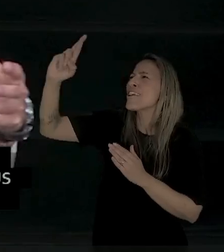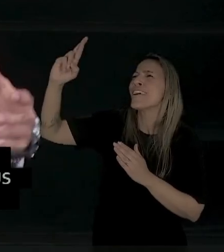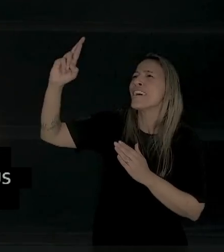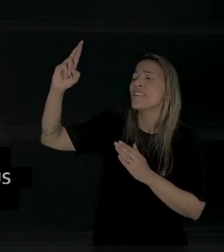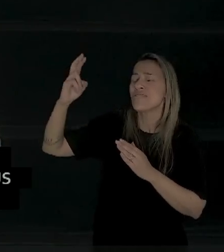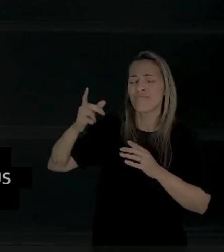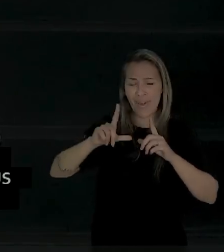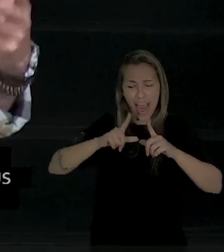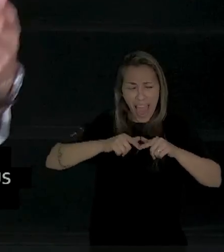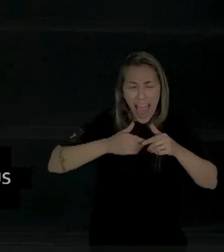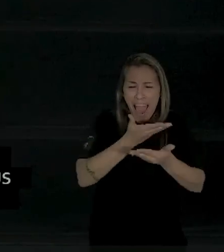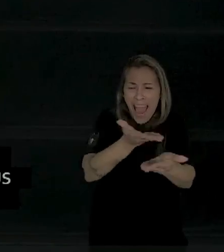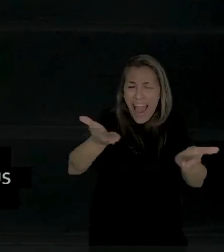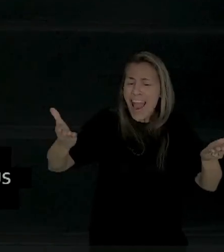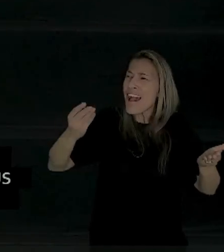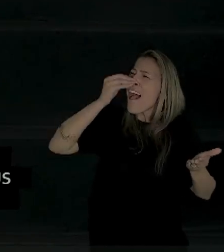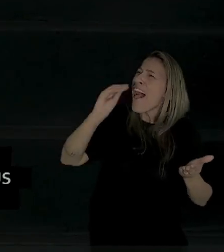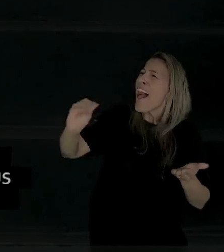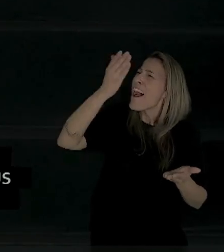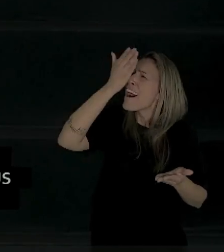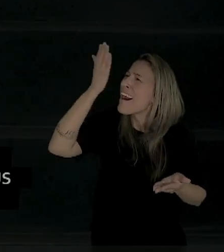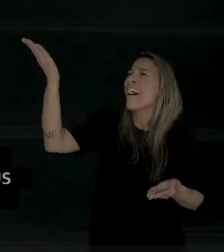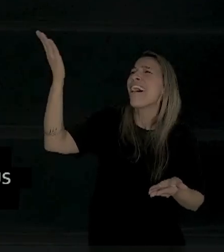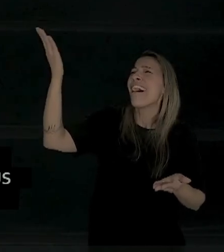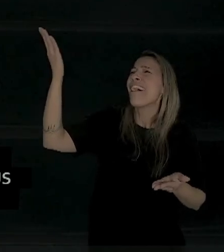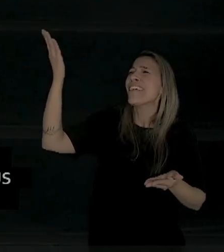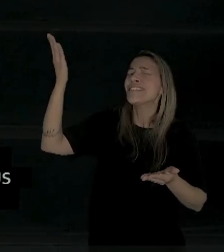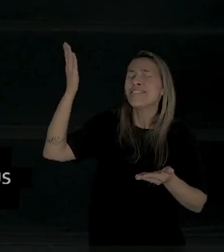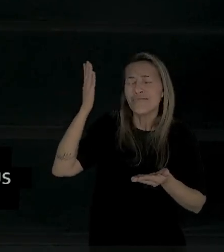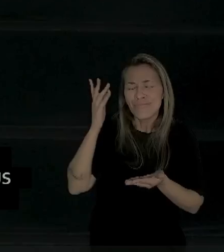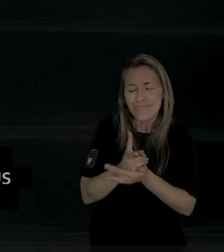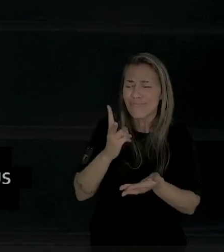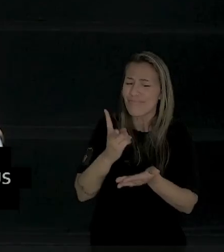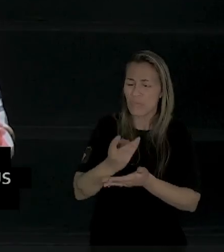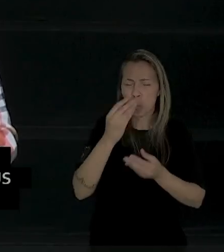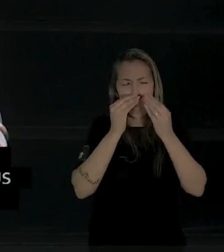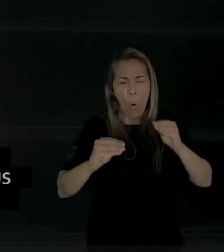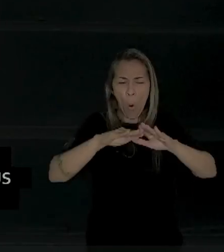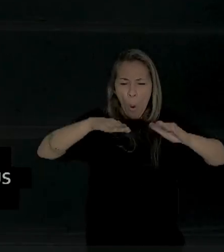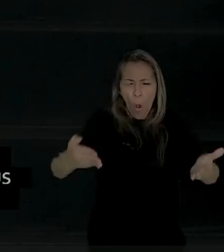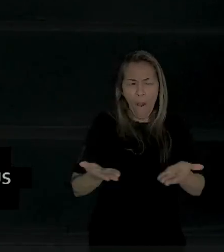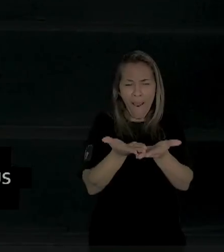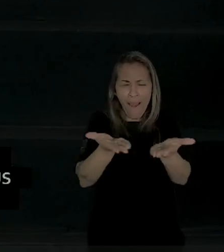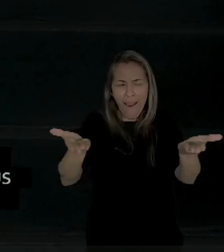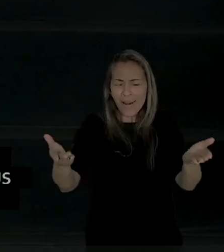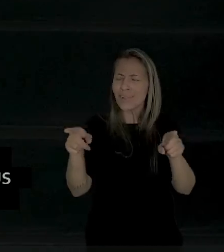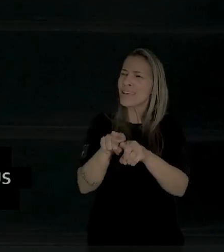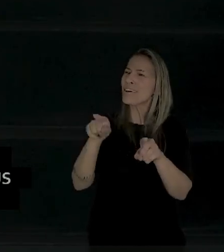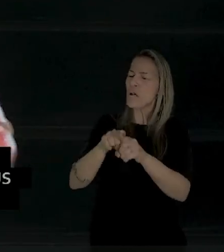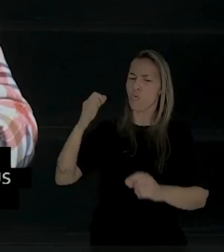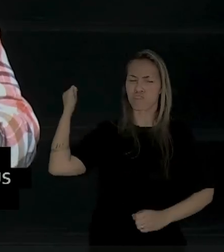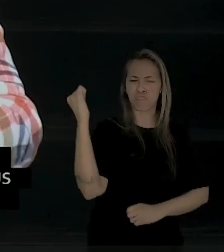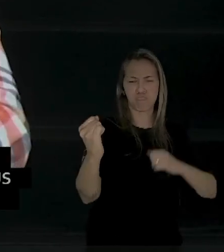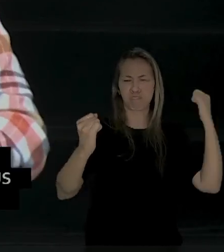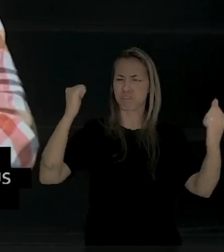israelitas rejeitaram a tua aliança, quebraram os teus altares e mataram os teus profetas à espada, e eu